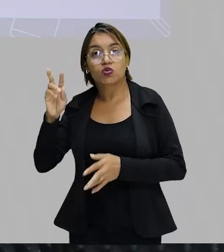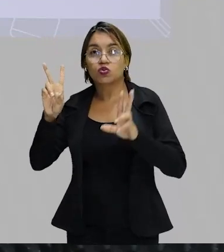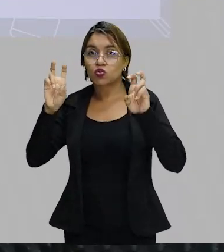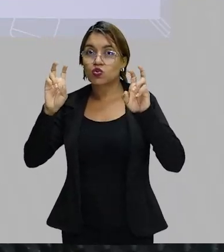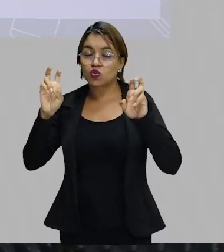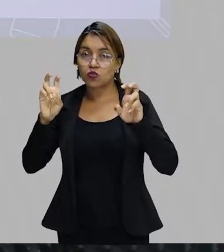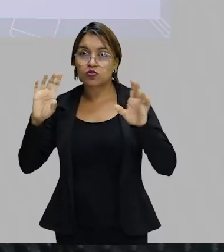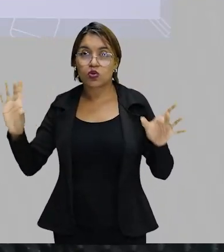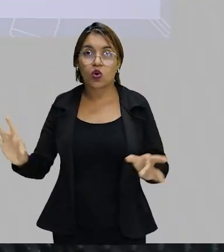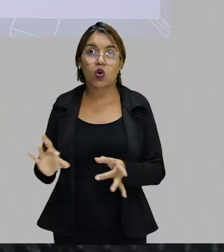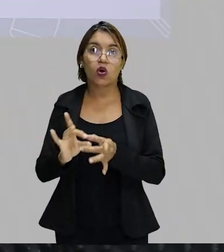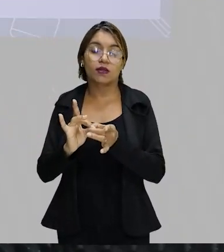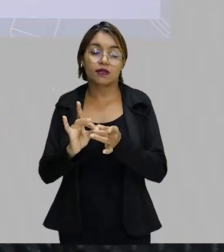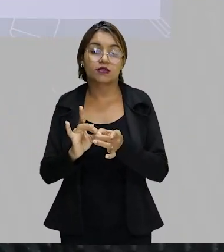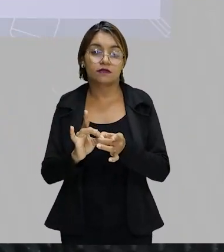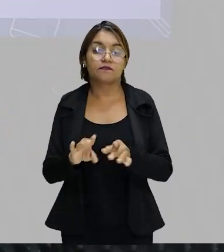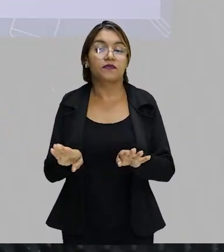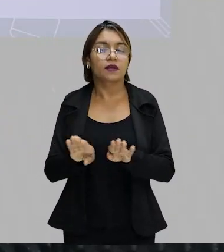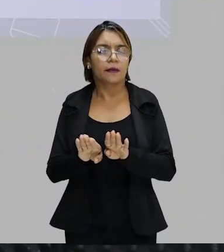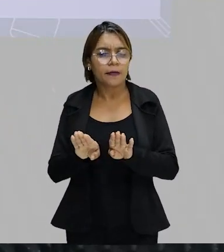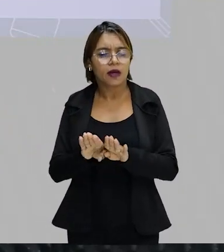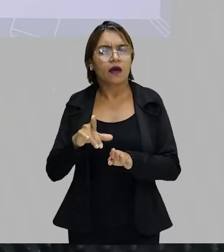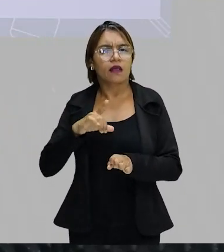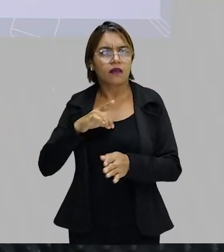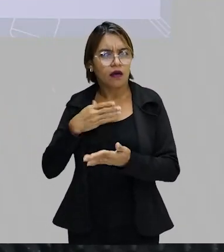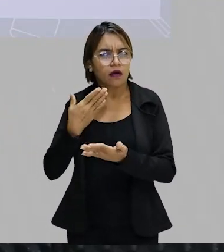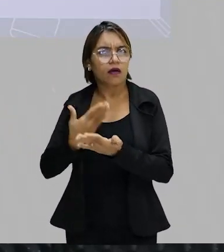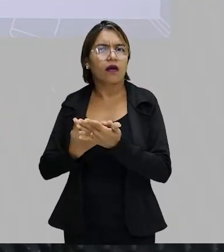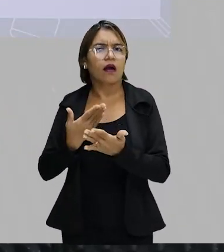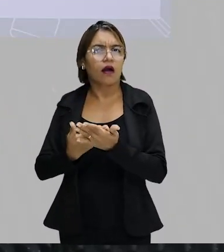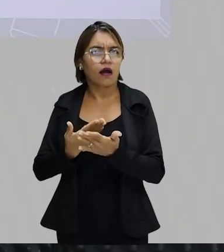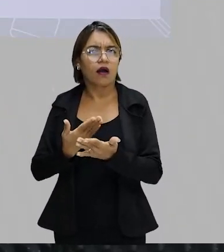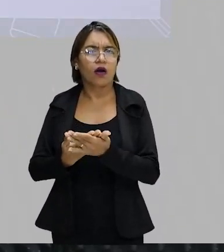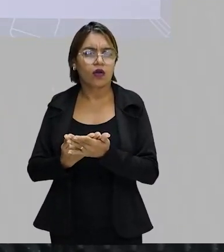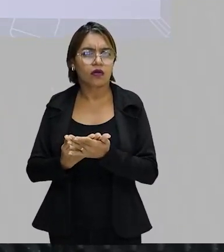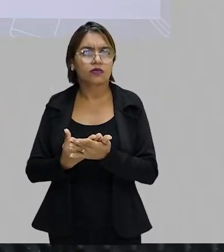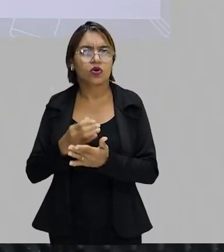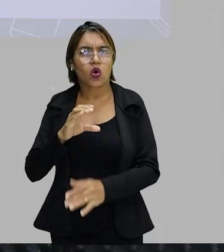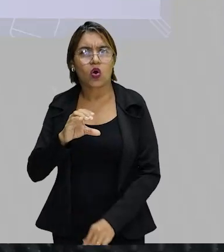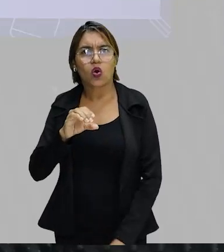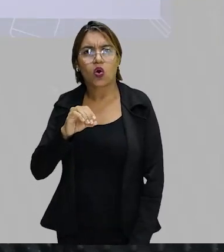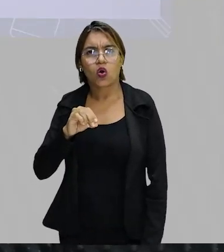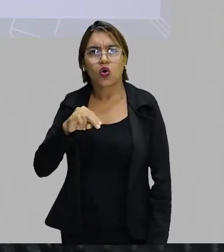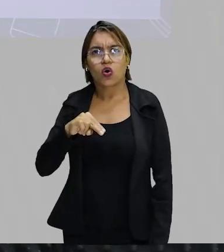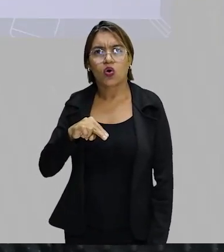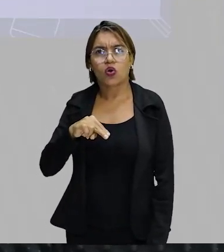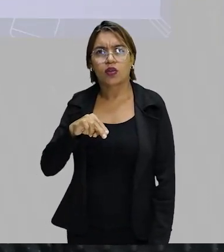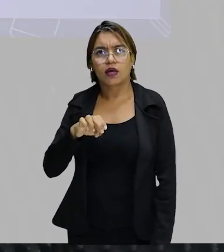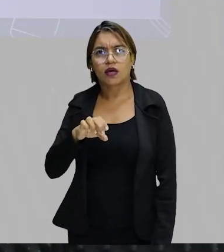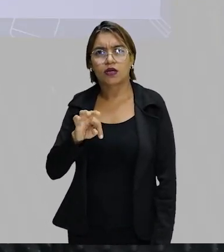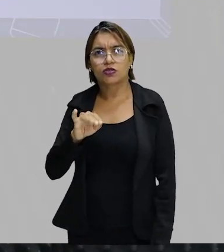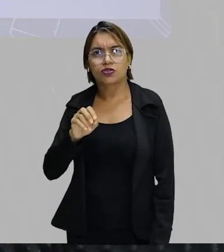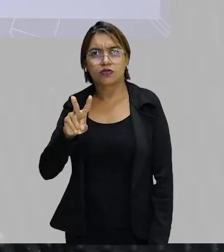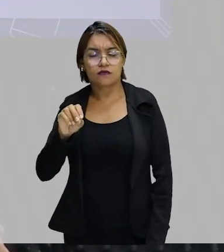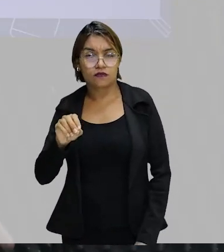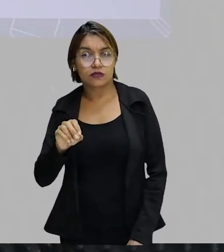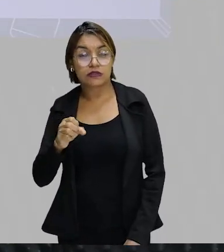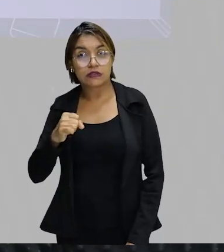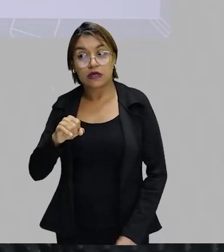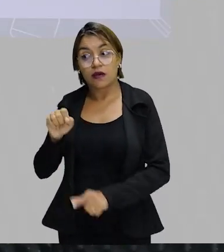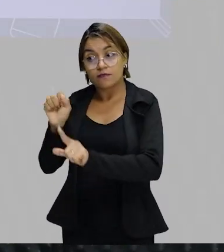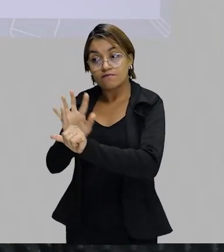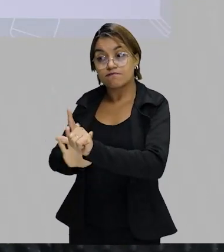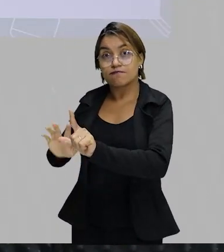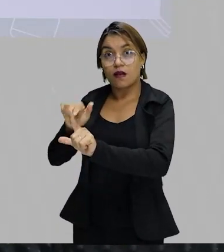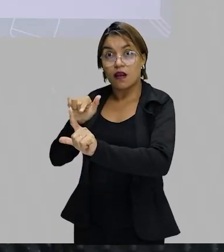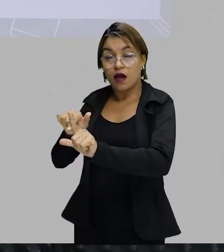desenvolvidos. Nós temos aula também sobre esses conectivos, tá? Se você buscar na plataforma Gonçalves Dias, lá na